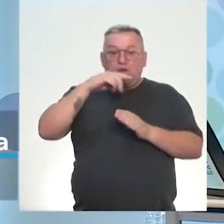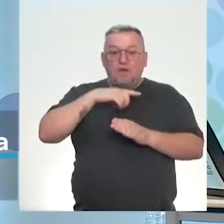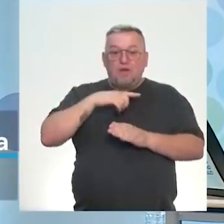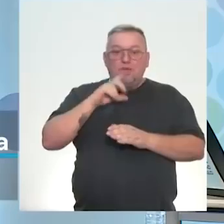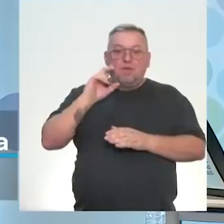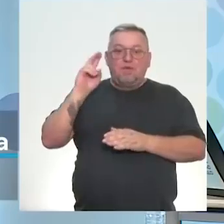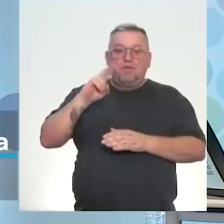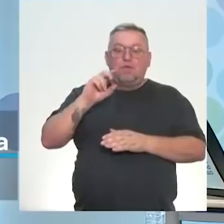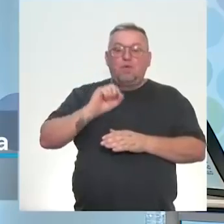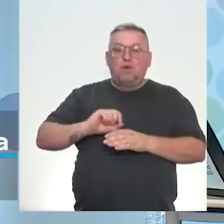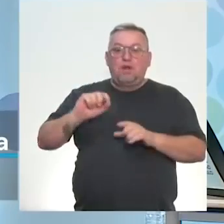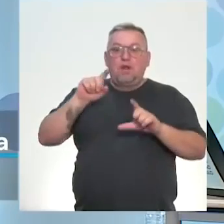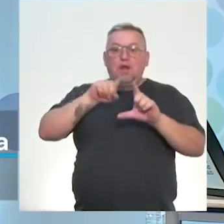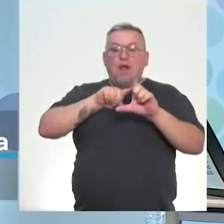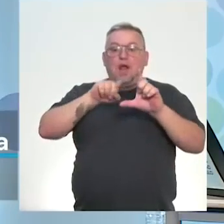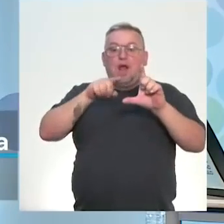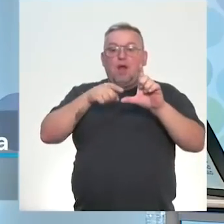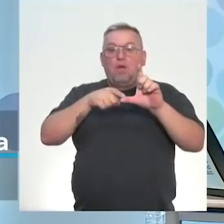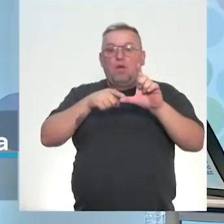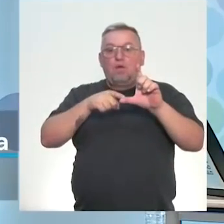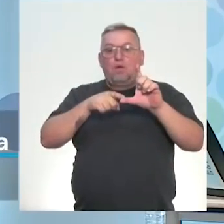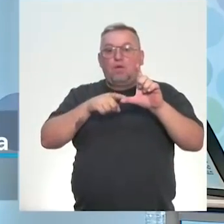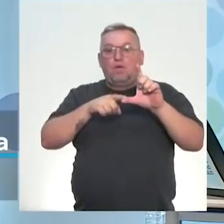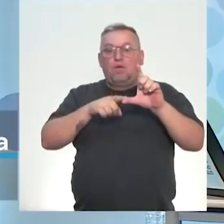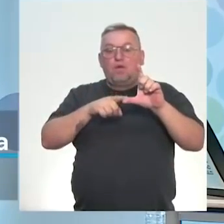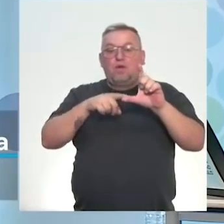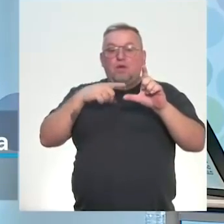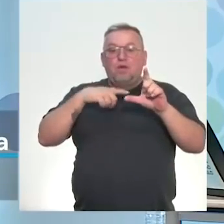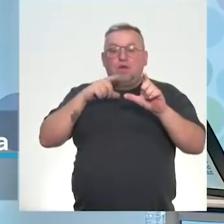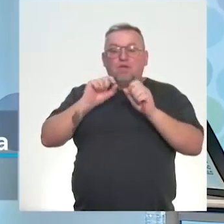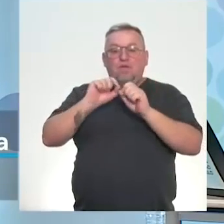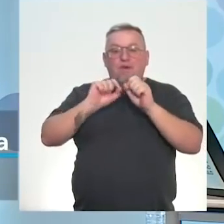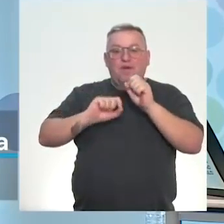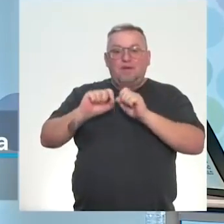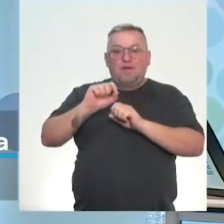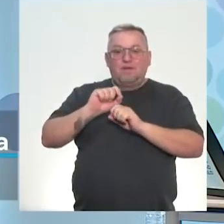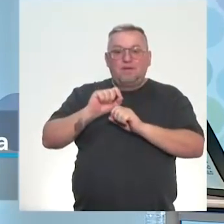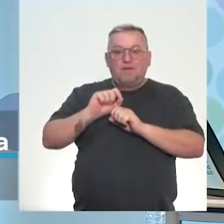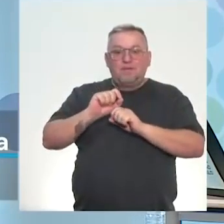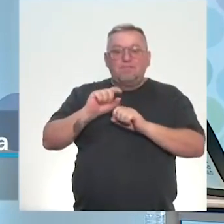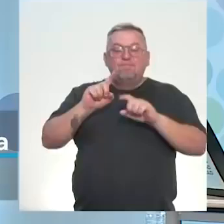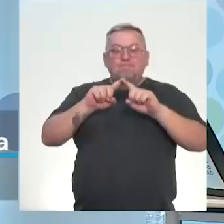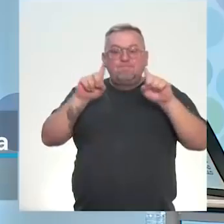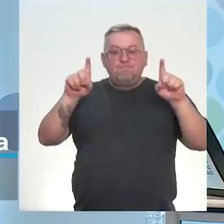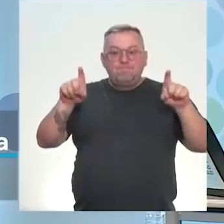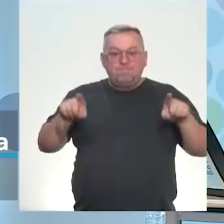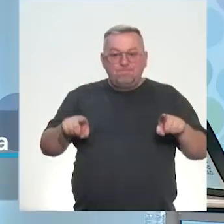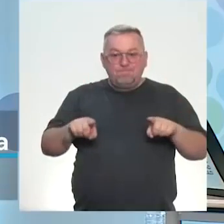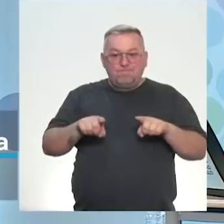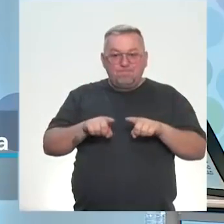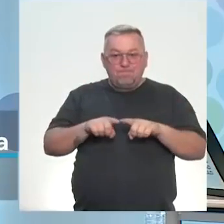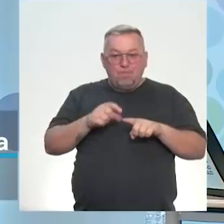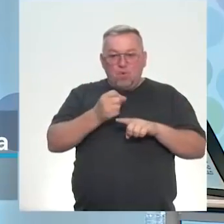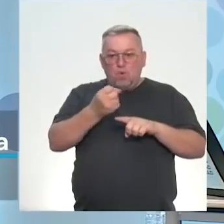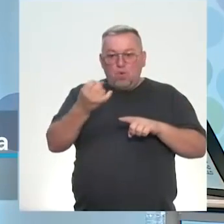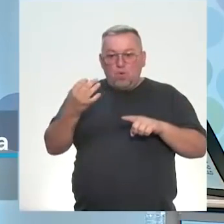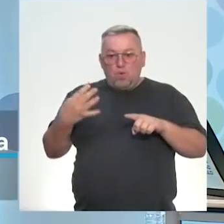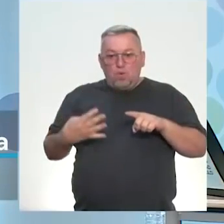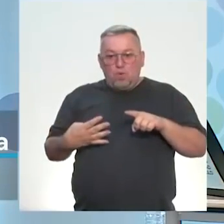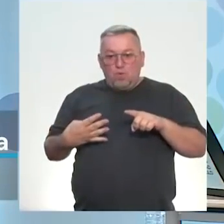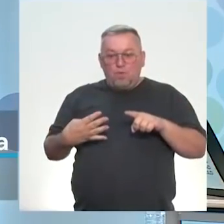aí a relação dos ângulos. E aí eu vou cair na ideia dos quadriláteros, né? Então os quadriláteros têm